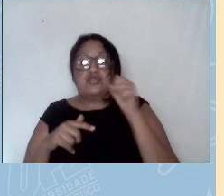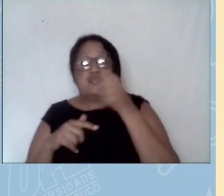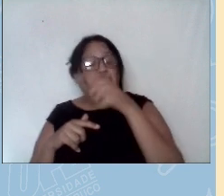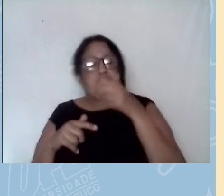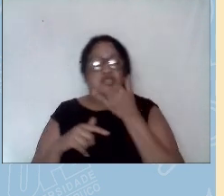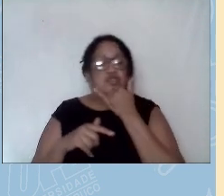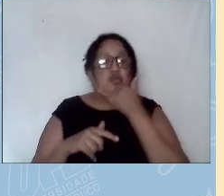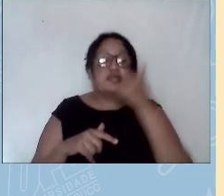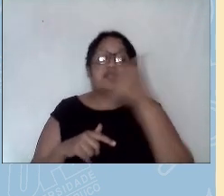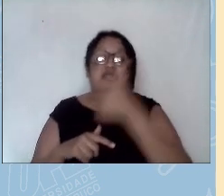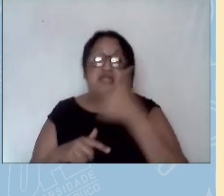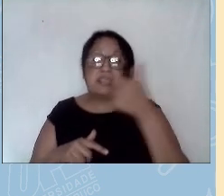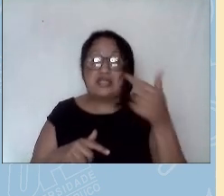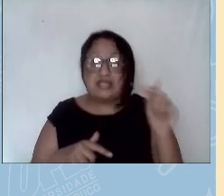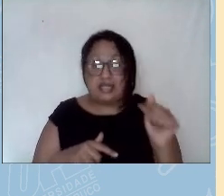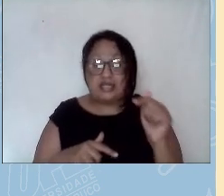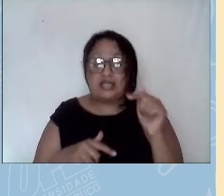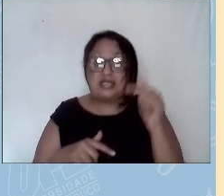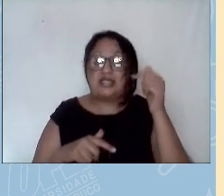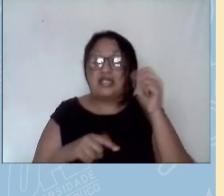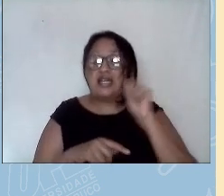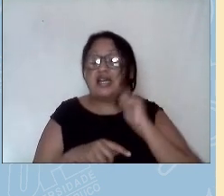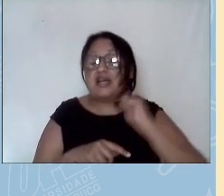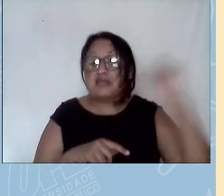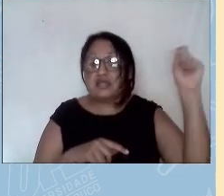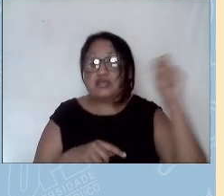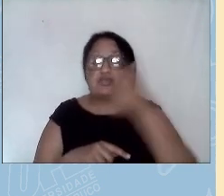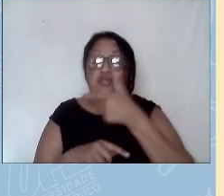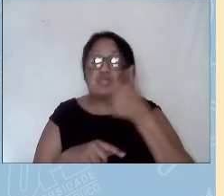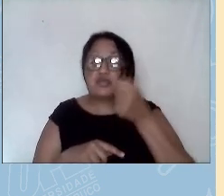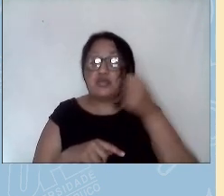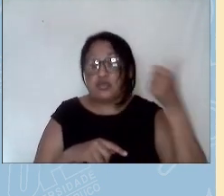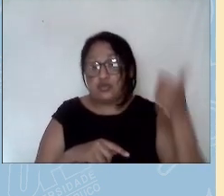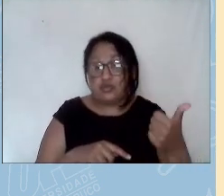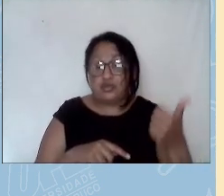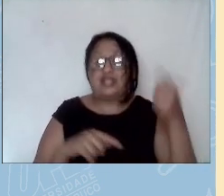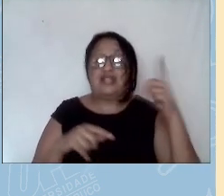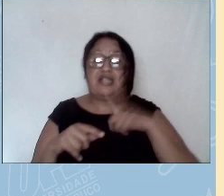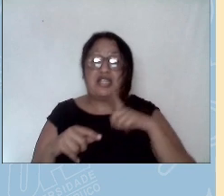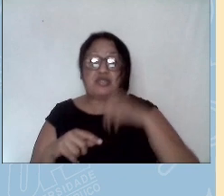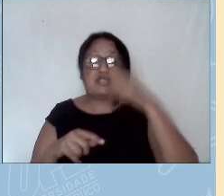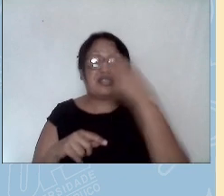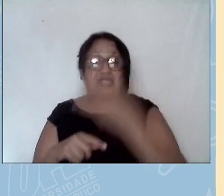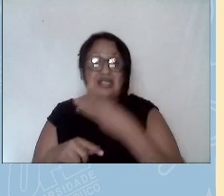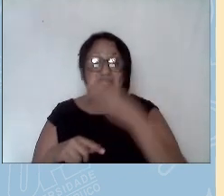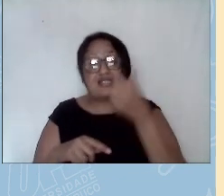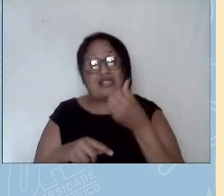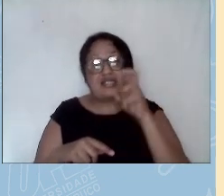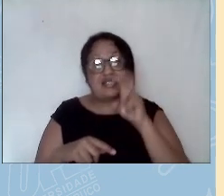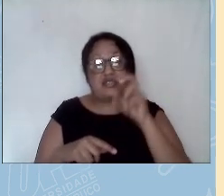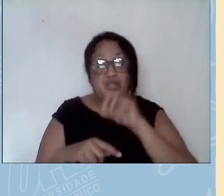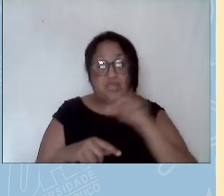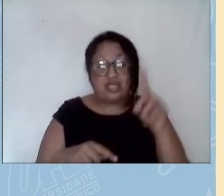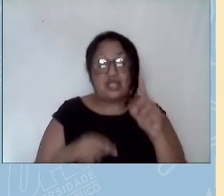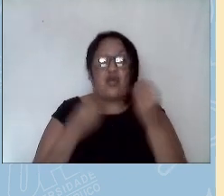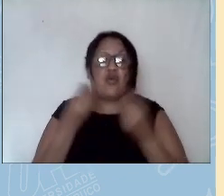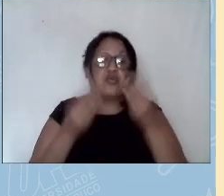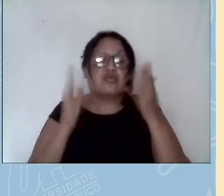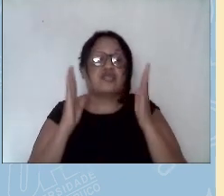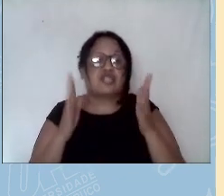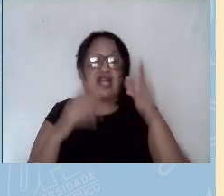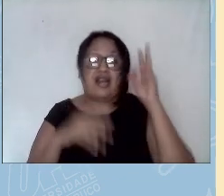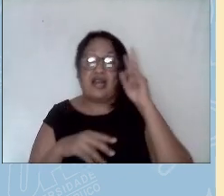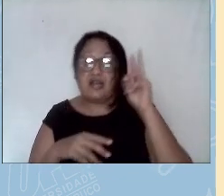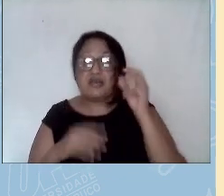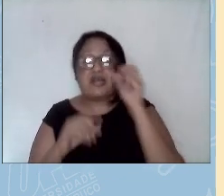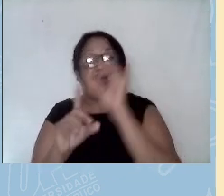2001 nós teremos 365 dias como já lembramos cada semana tem